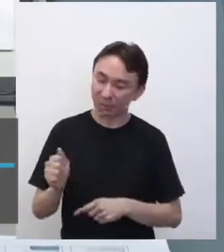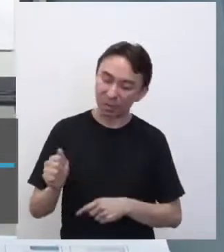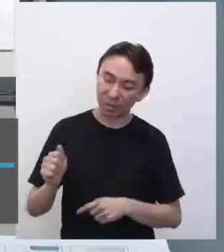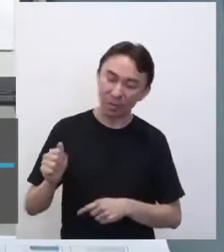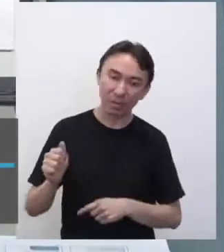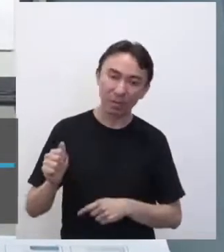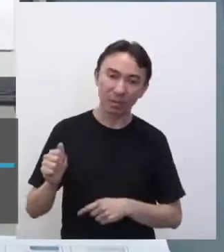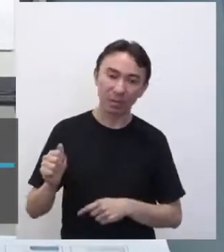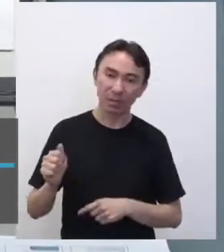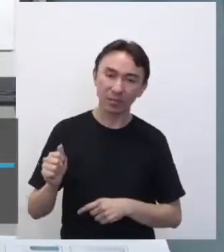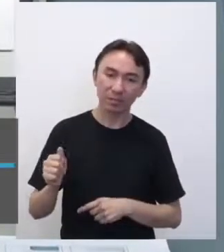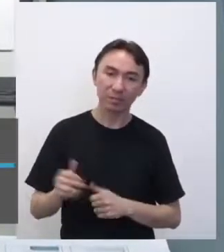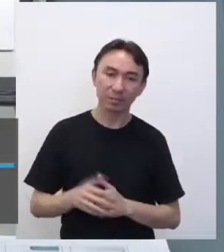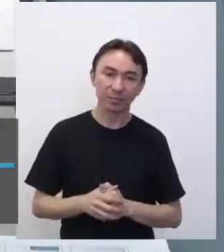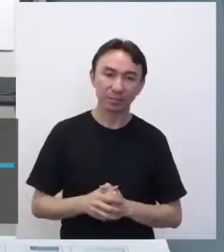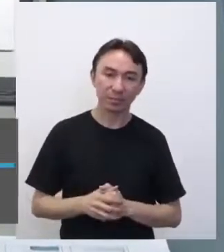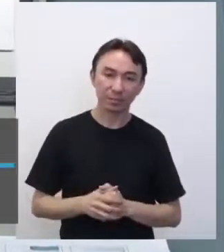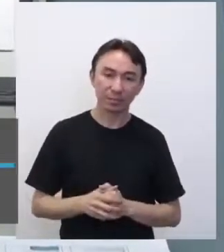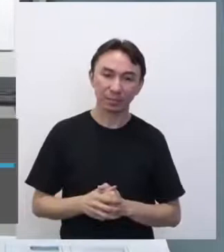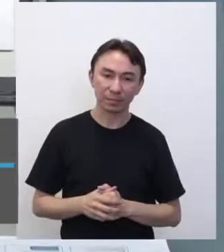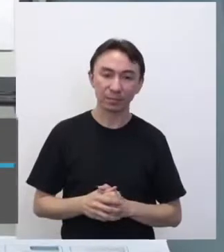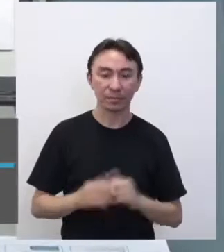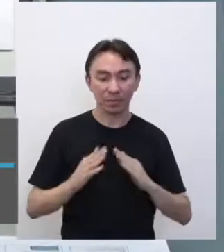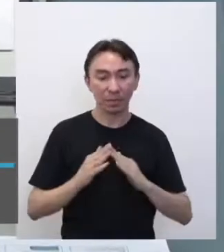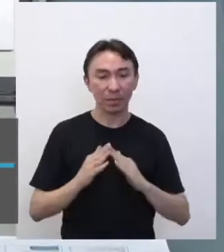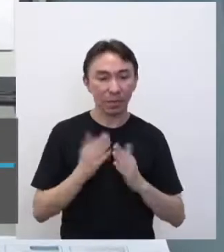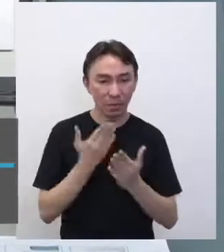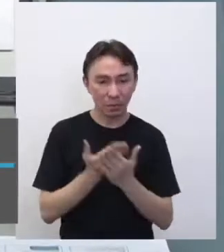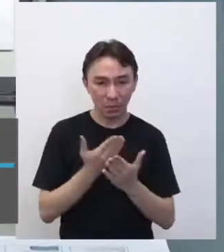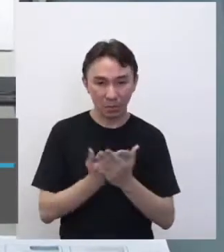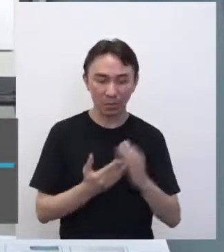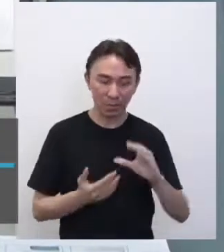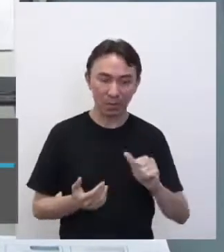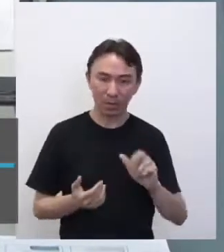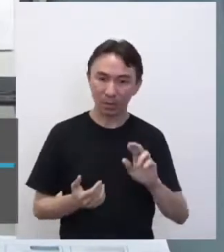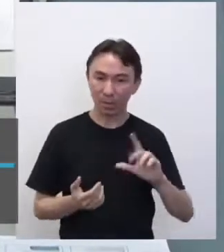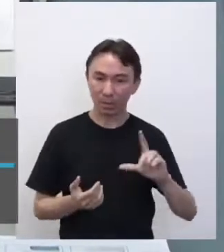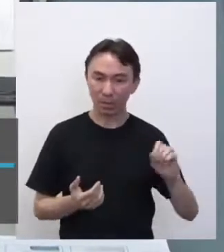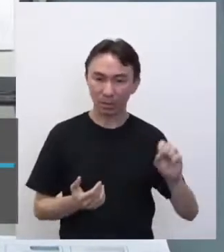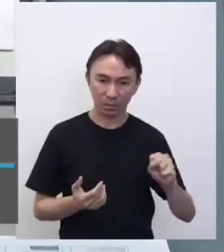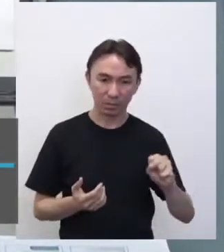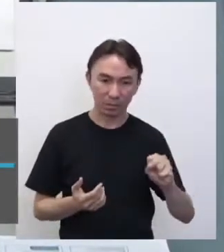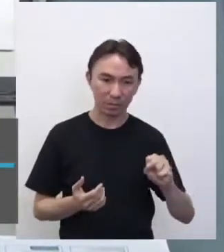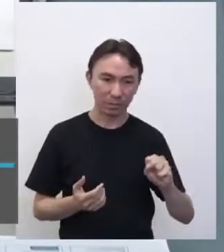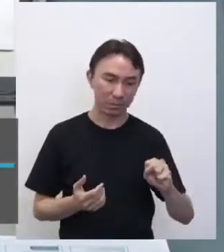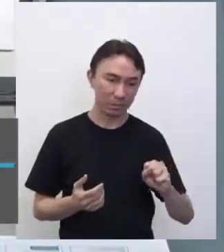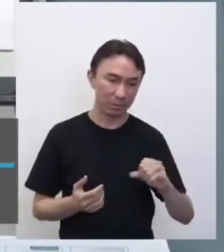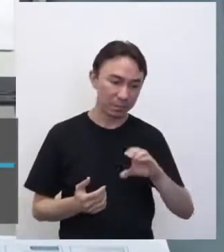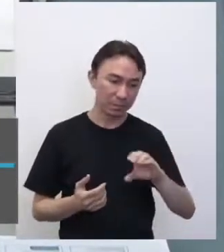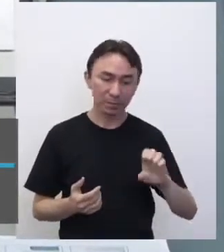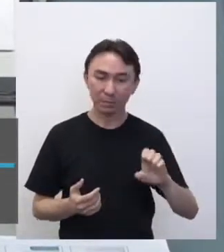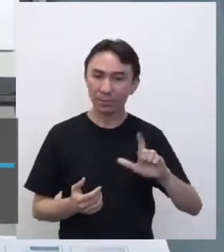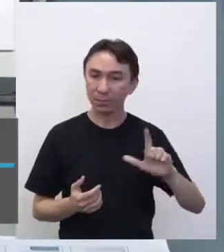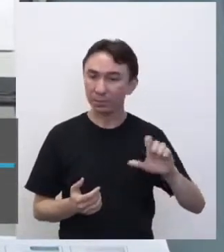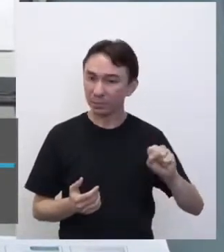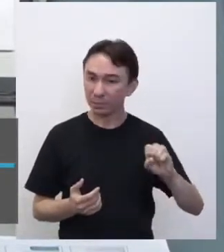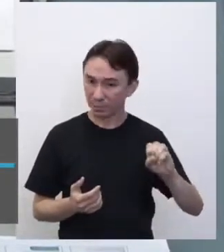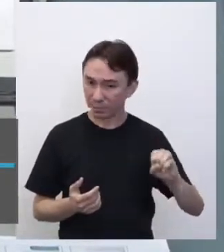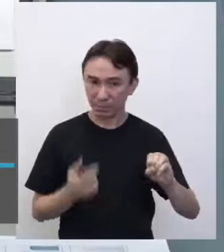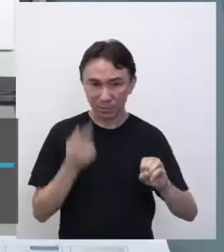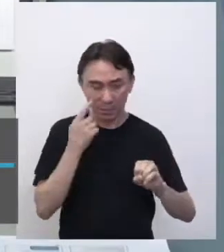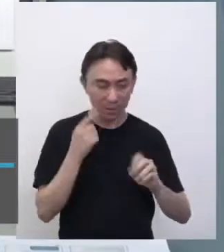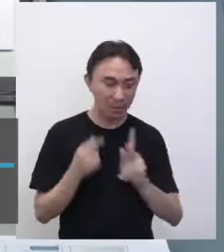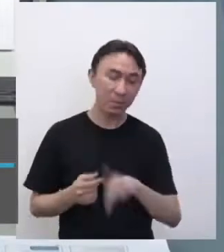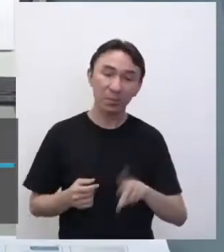em geral, os alunos da Escola Carlos Celso Lenarduzzi, a Pro Valdini falou